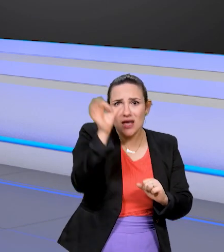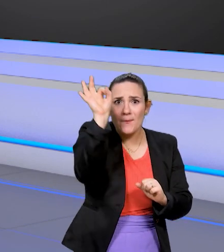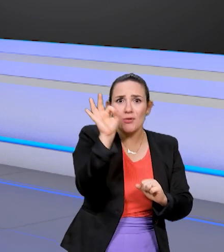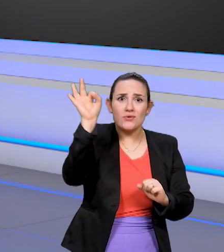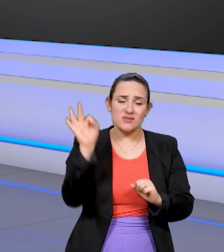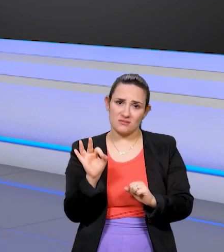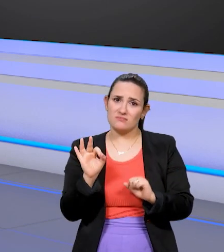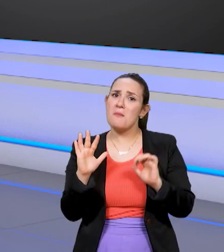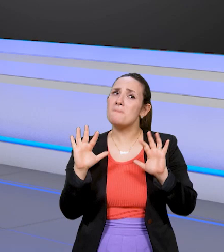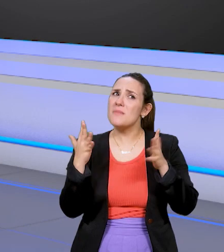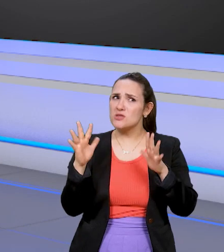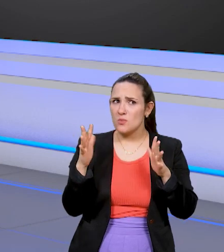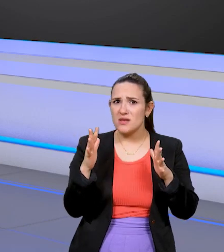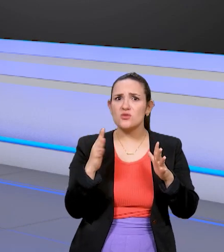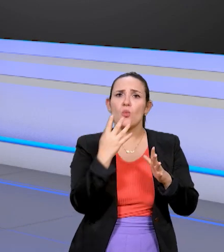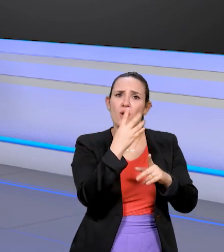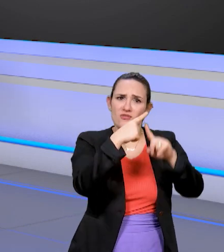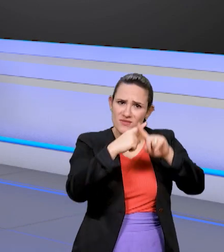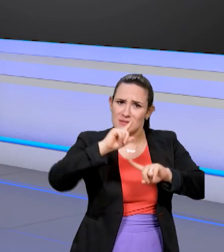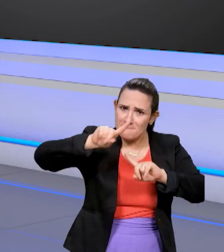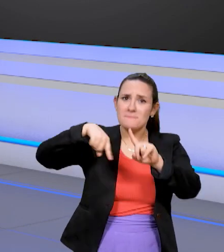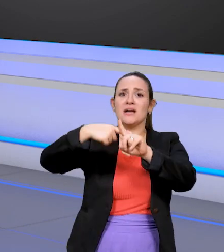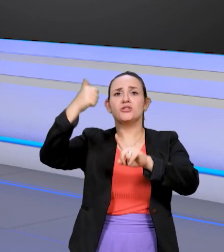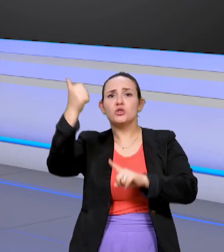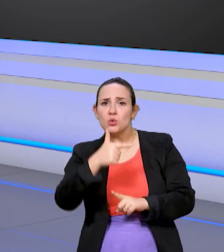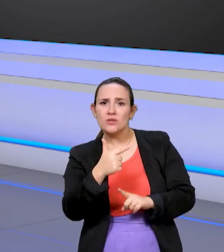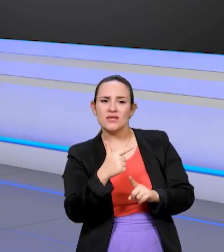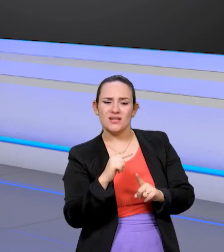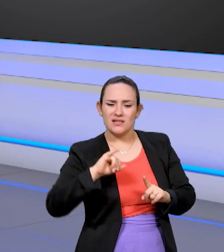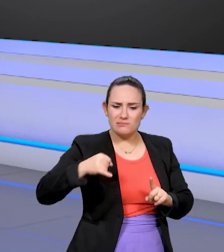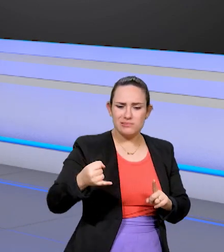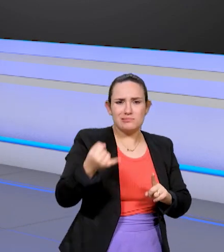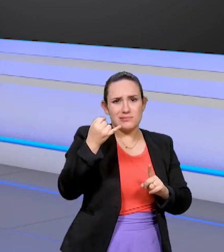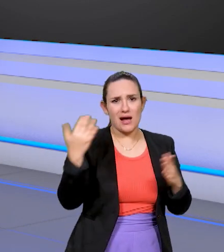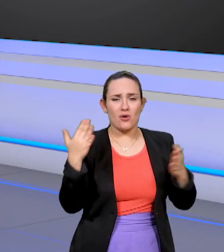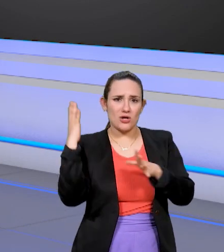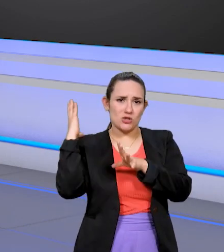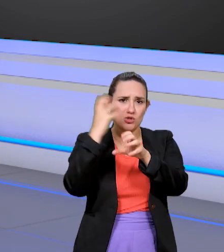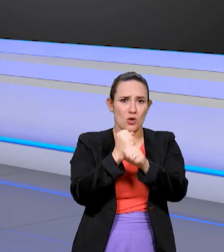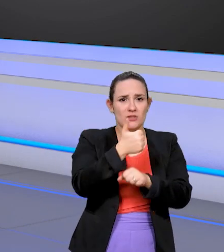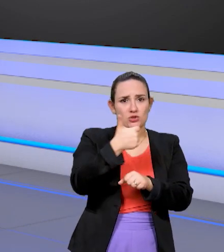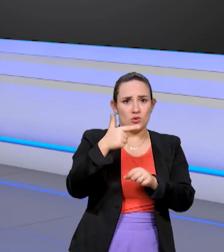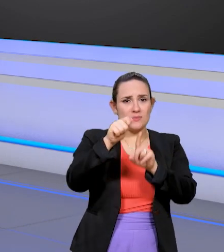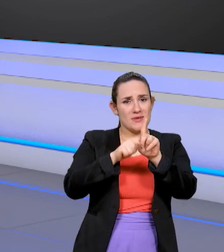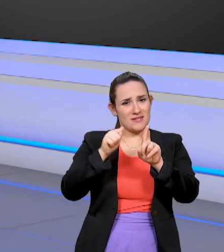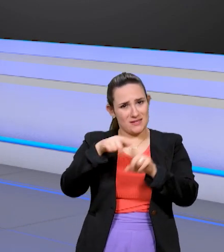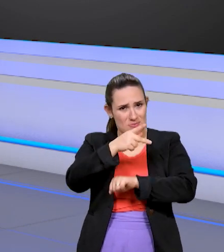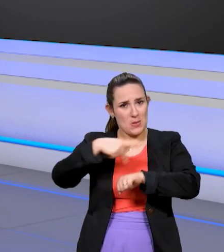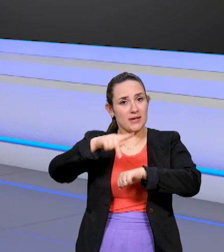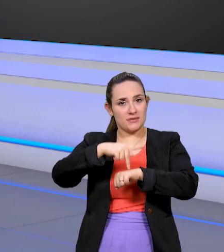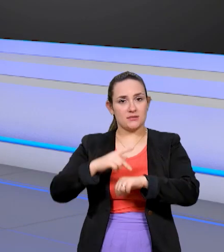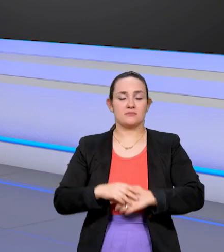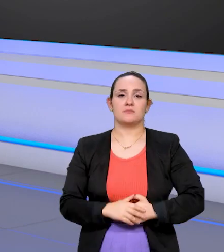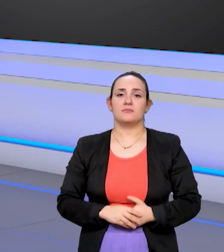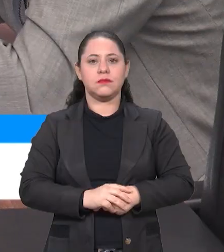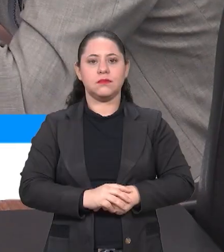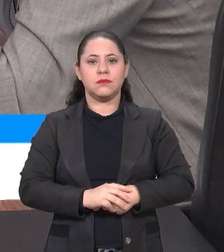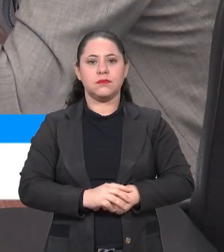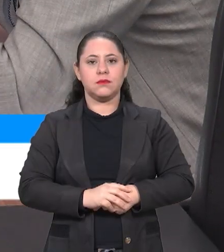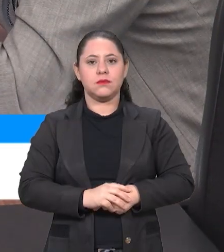a 16%, o que representa 4 vezes mais a inflação dos últimos 12 meses no